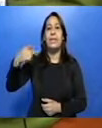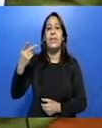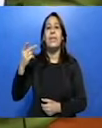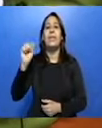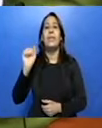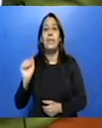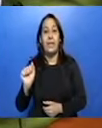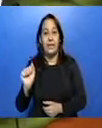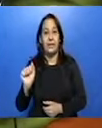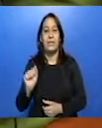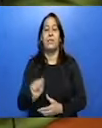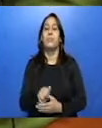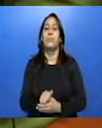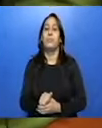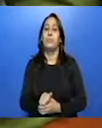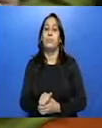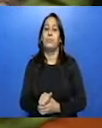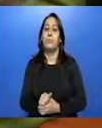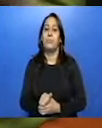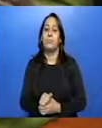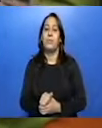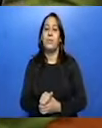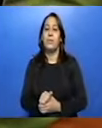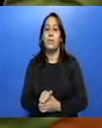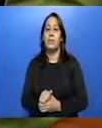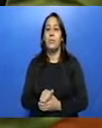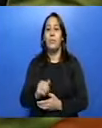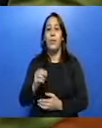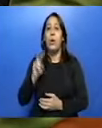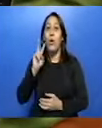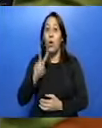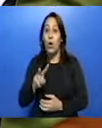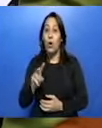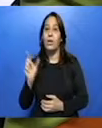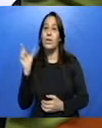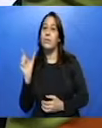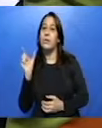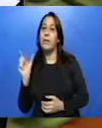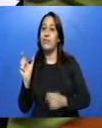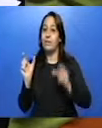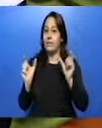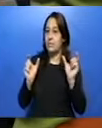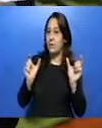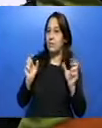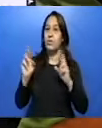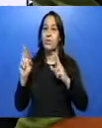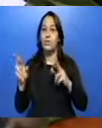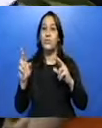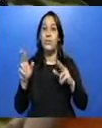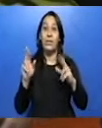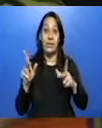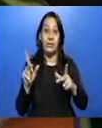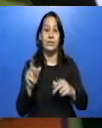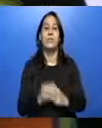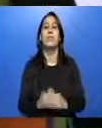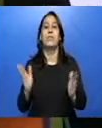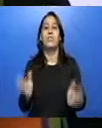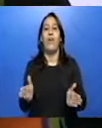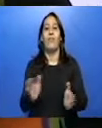fundo da garganta, nós não vamos circular. Lápis colorido na mão, prontos, preparados,